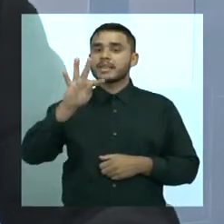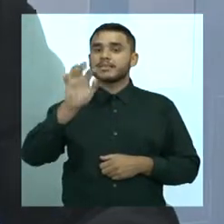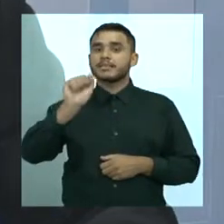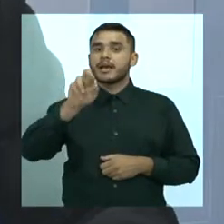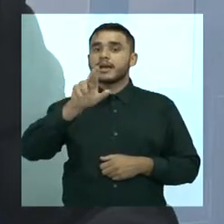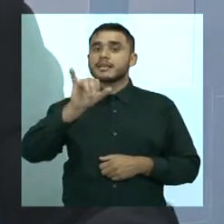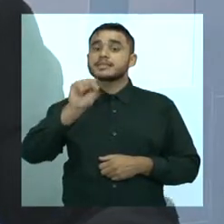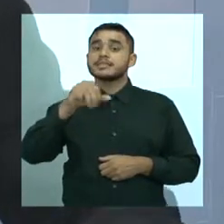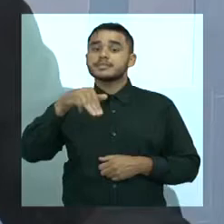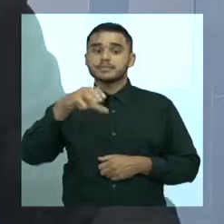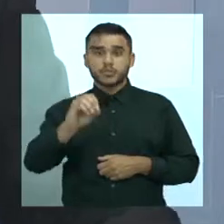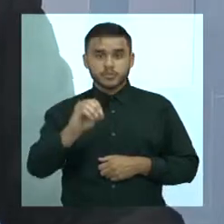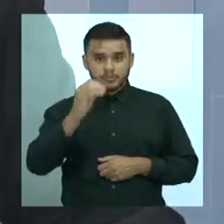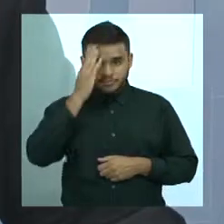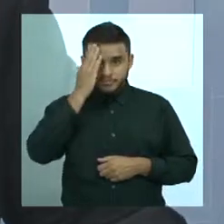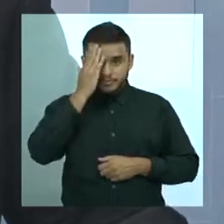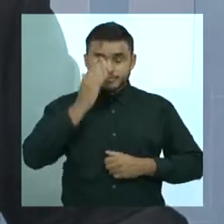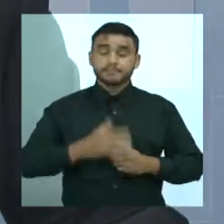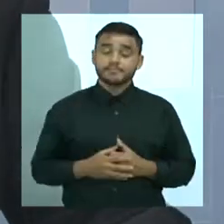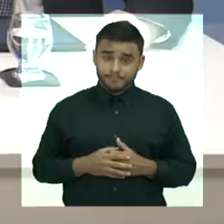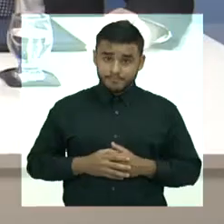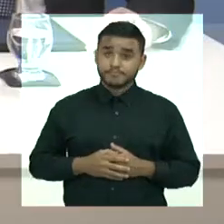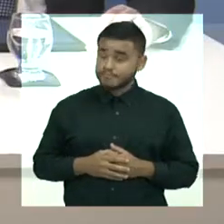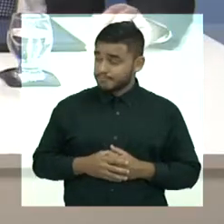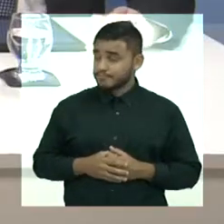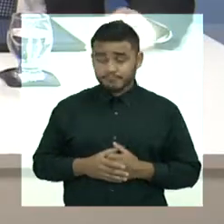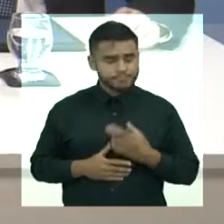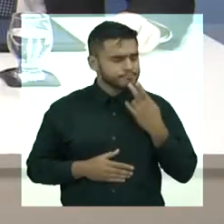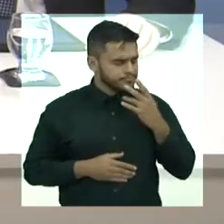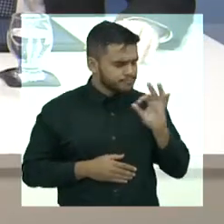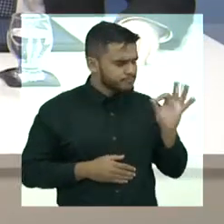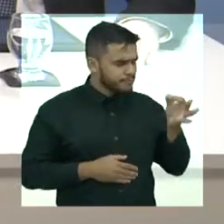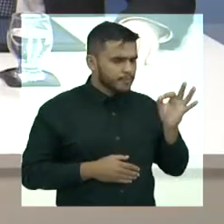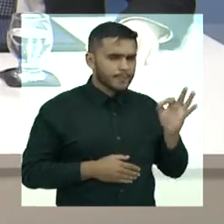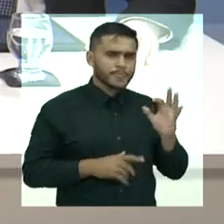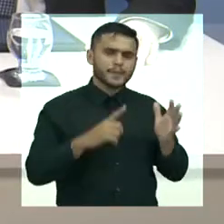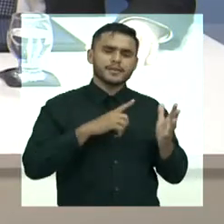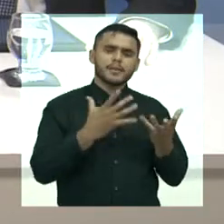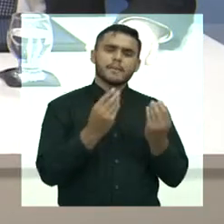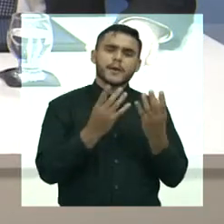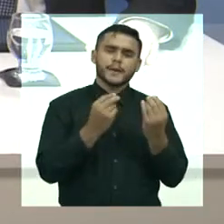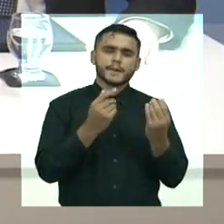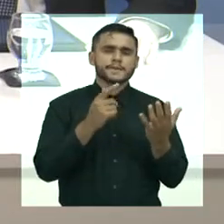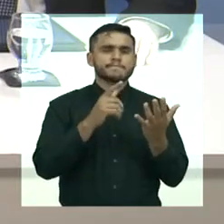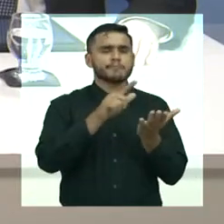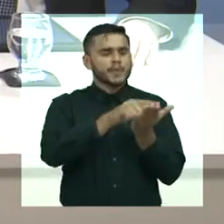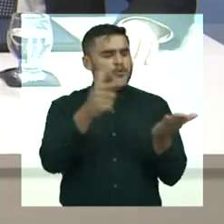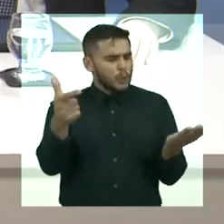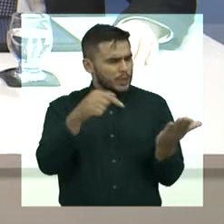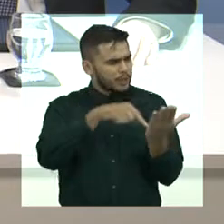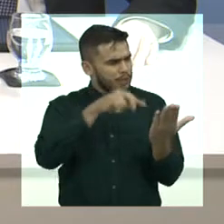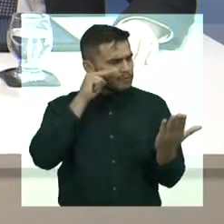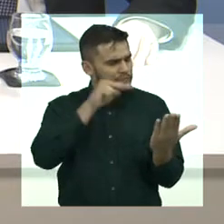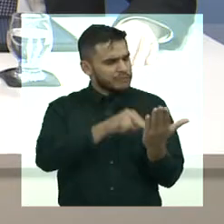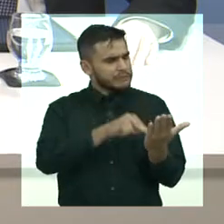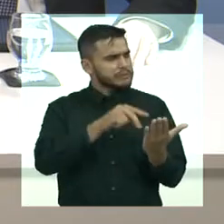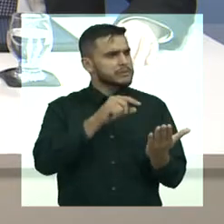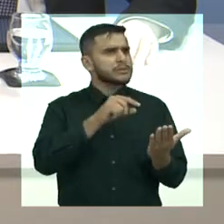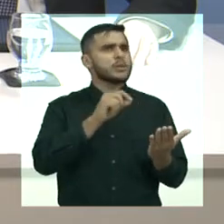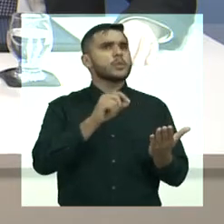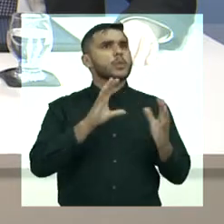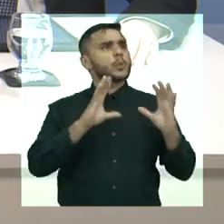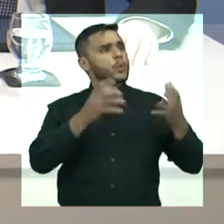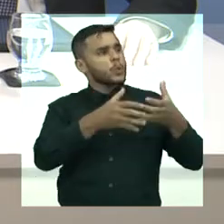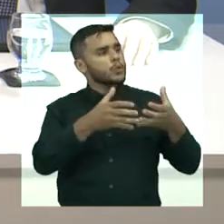mas com ares imperial. Saíram várias reportagens nos jornais daqui, principalmente relativa à bancada cearense,